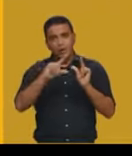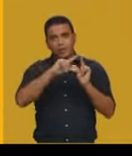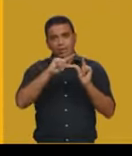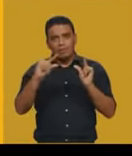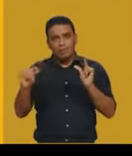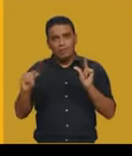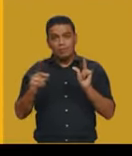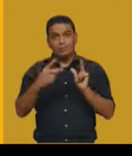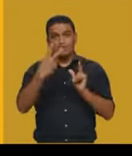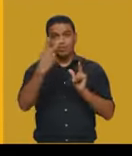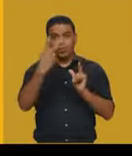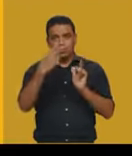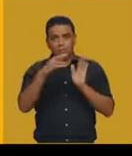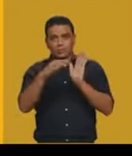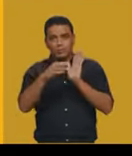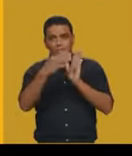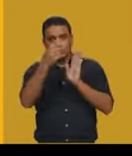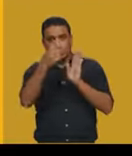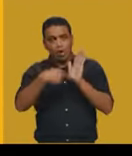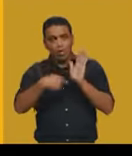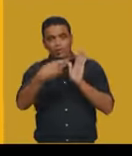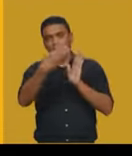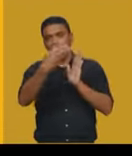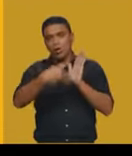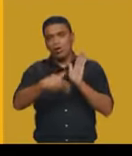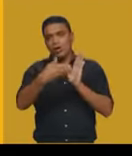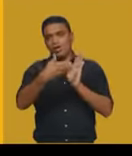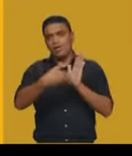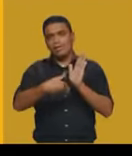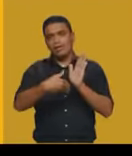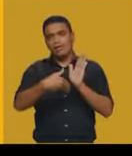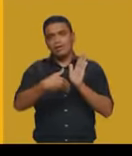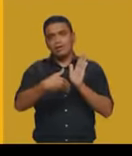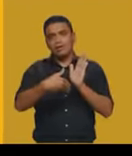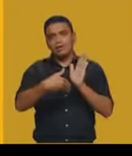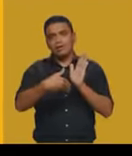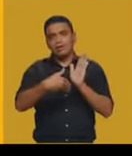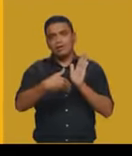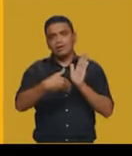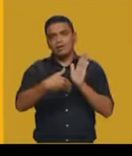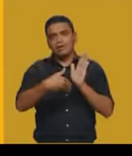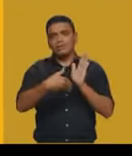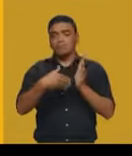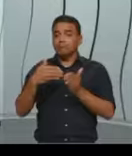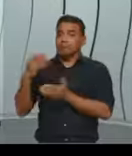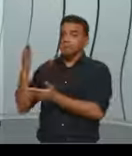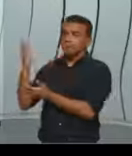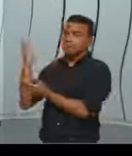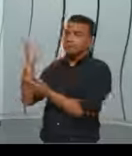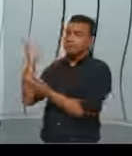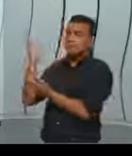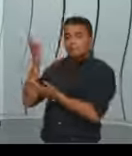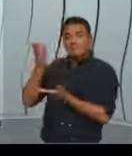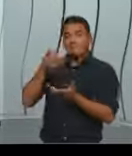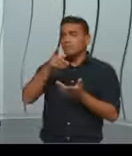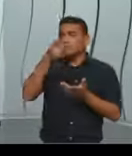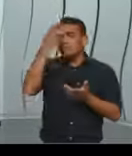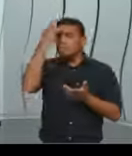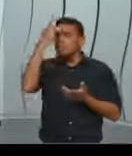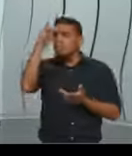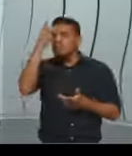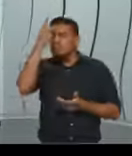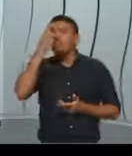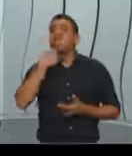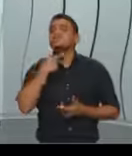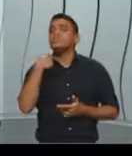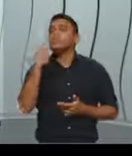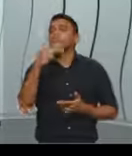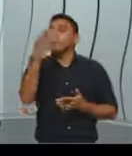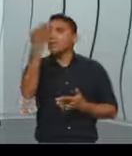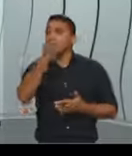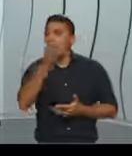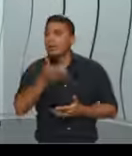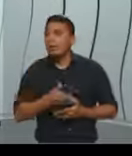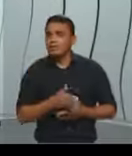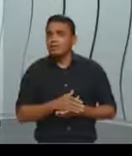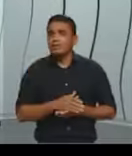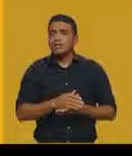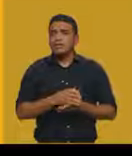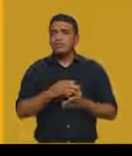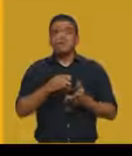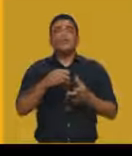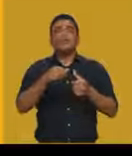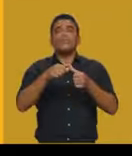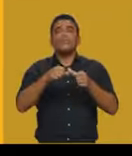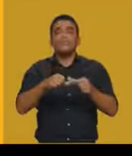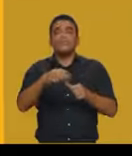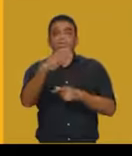dois denominadores, com o 4. Fala, poderia cortar com 2? Pode, você corta do jeito que você achar melhor. Quem sobrou?